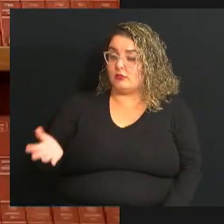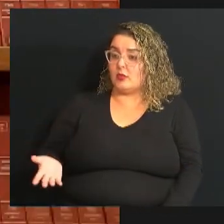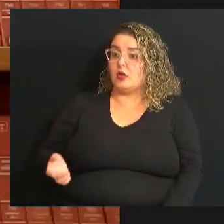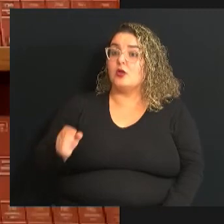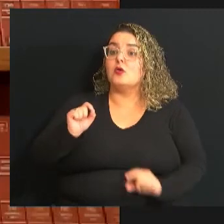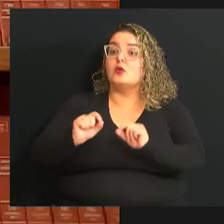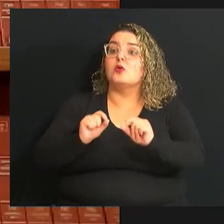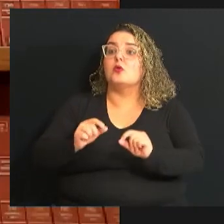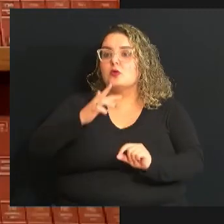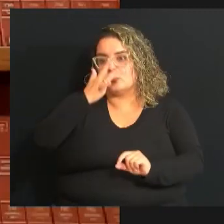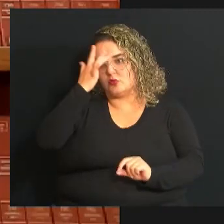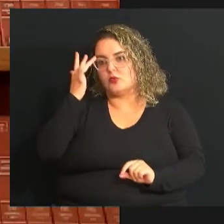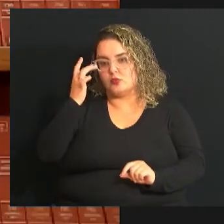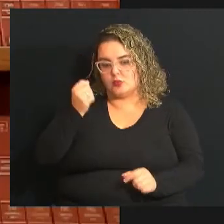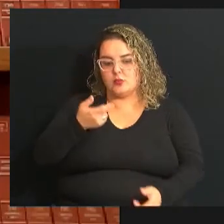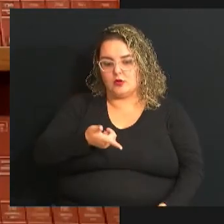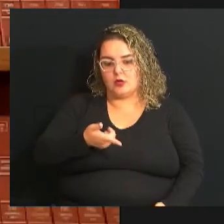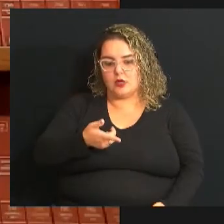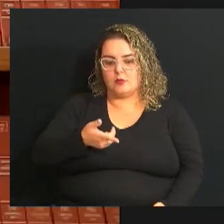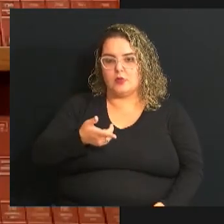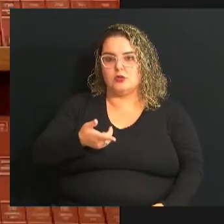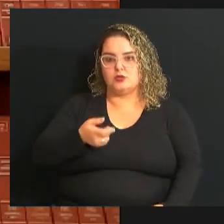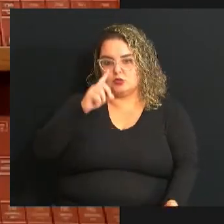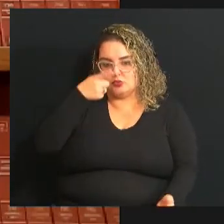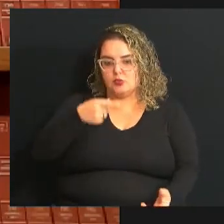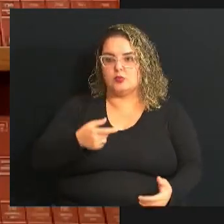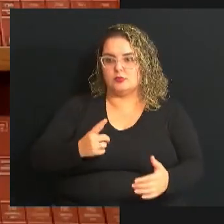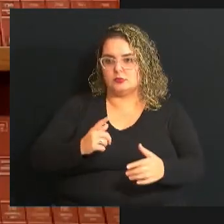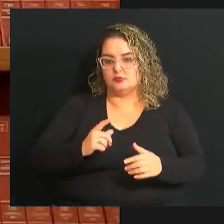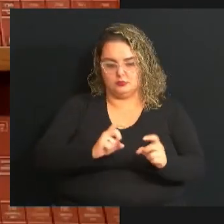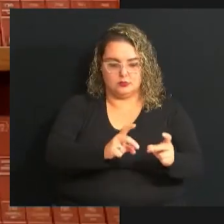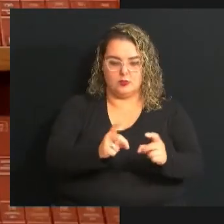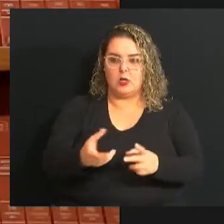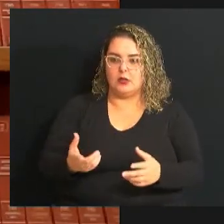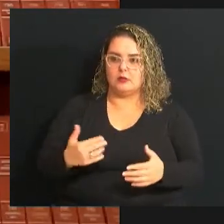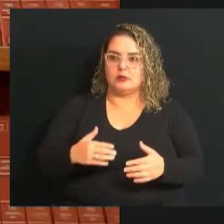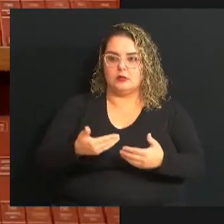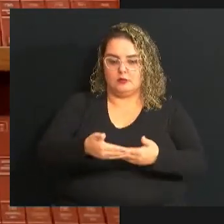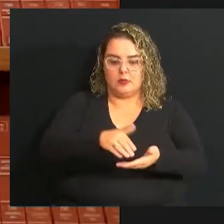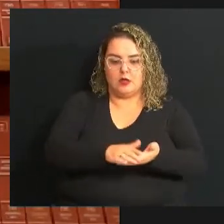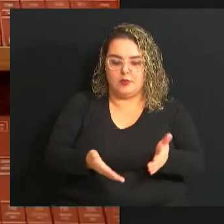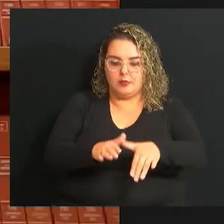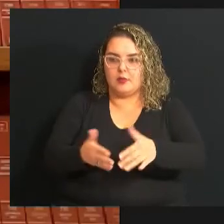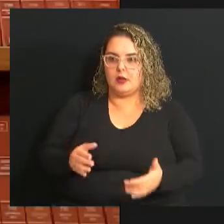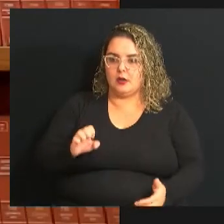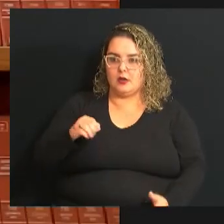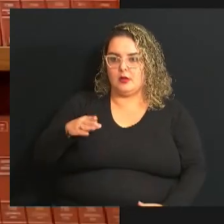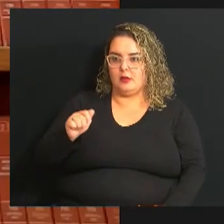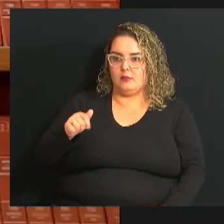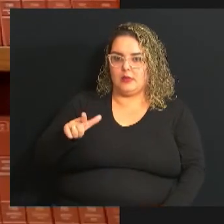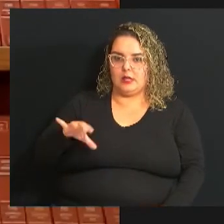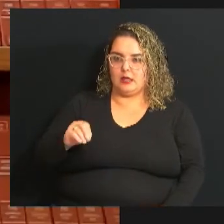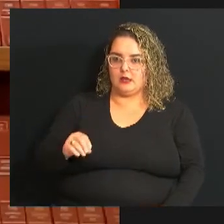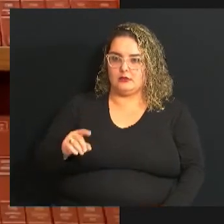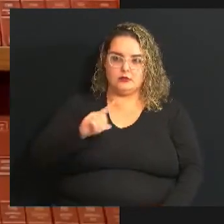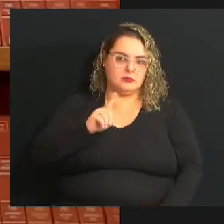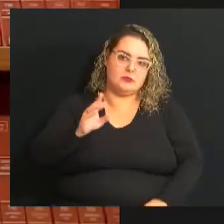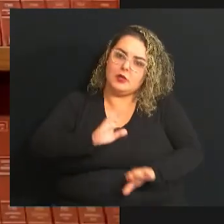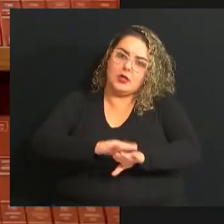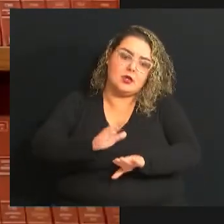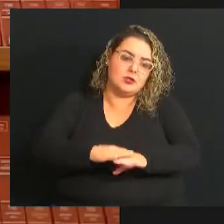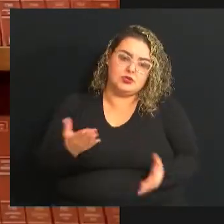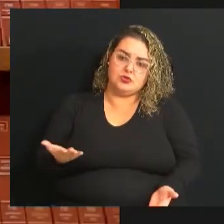A, pelo preço de R$5.000, por exemplo. Quando eu entro ou acesso àquela loja